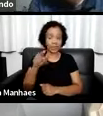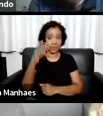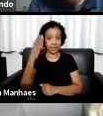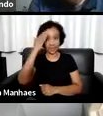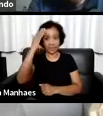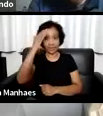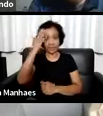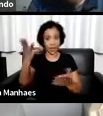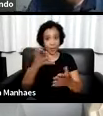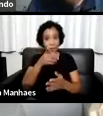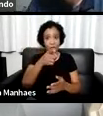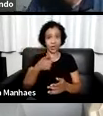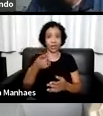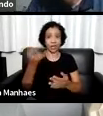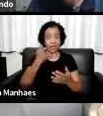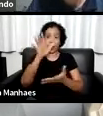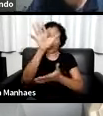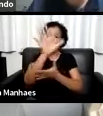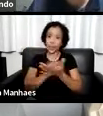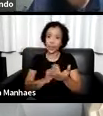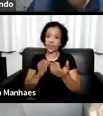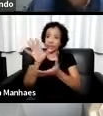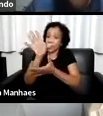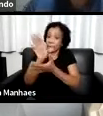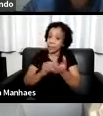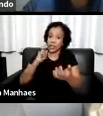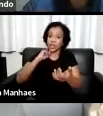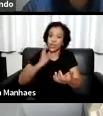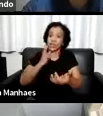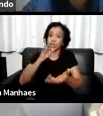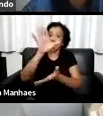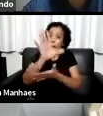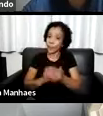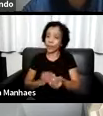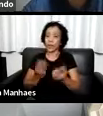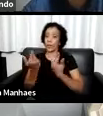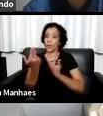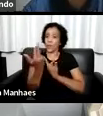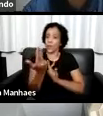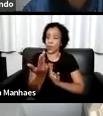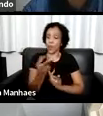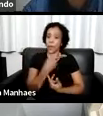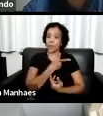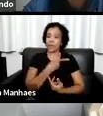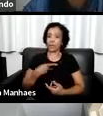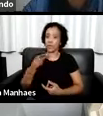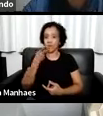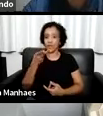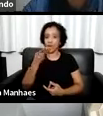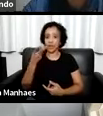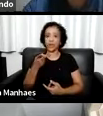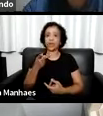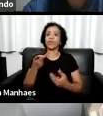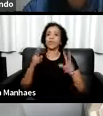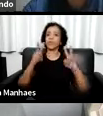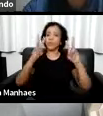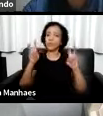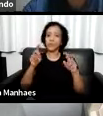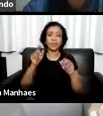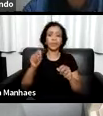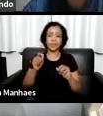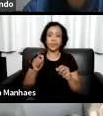que você esteja, então repita conosco aqui, com os pastores, a mesma frase que o pastor Brandão ressaltou aqui nesses